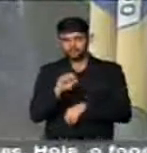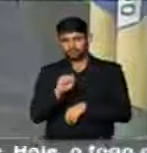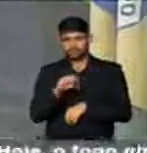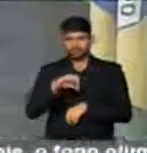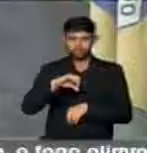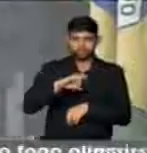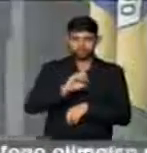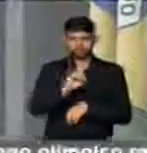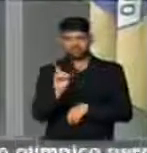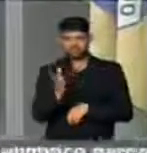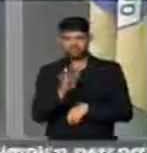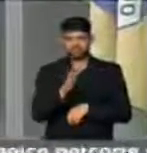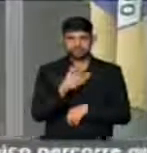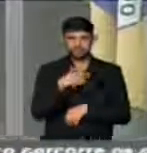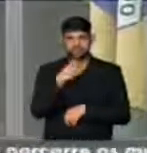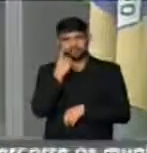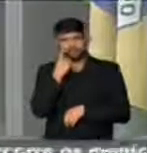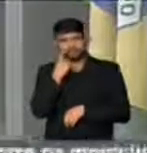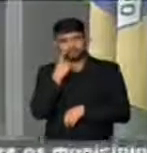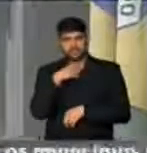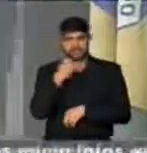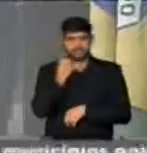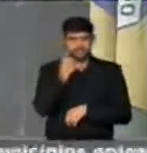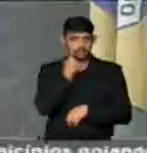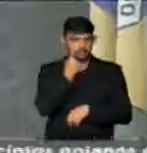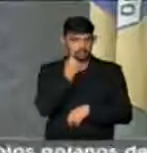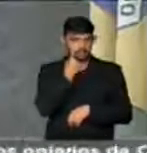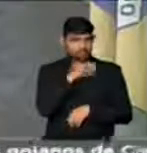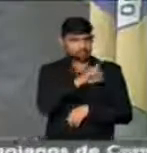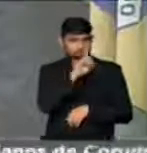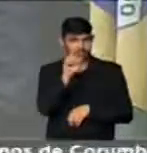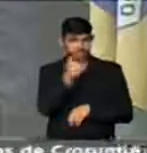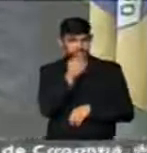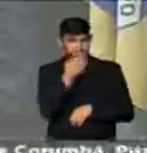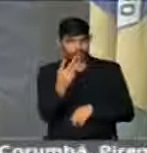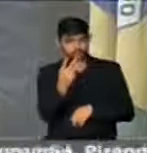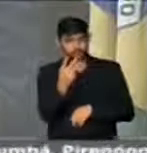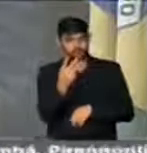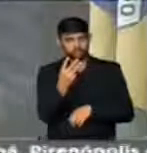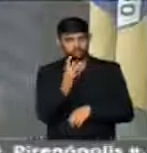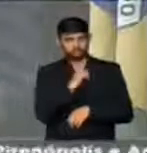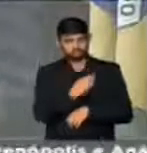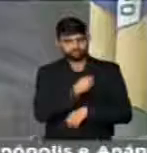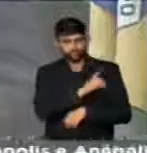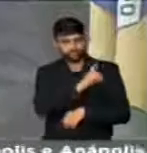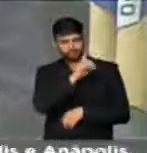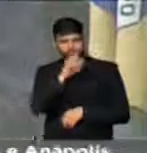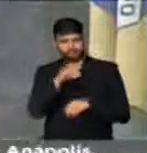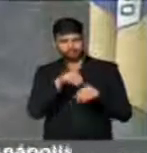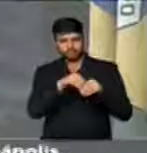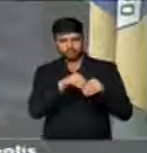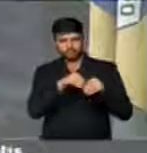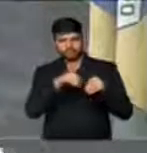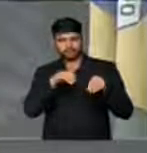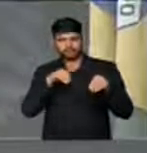8, 9 dias, a previsão é que na sexta-feira, dia 13, seja o dia do